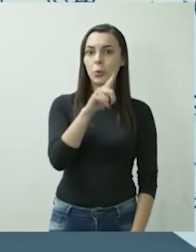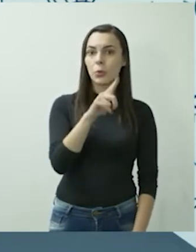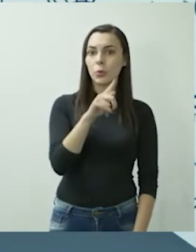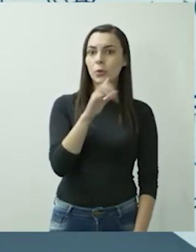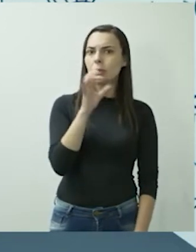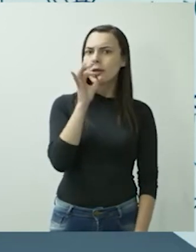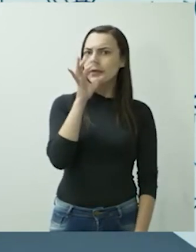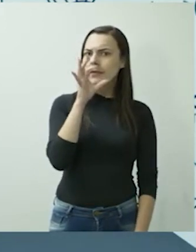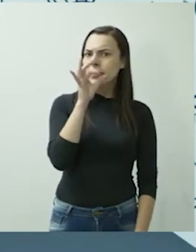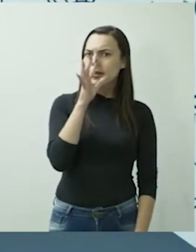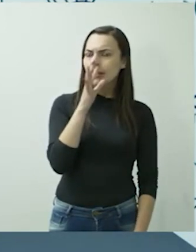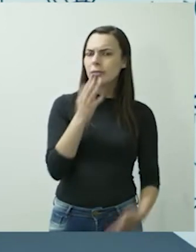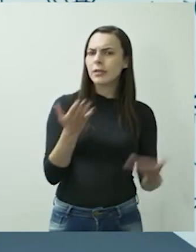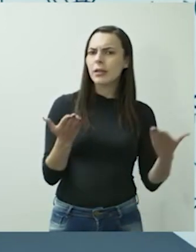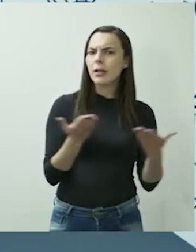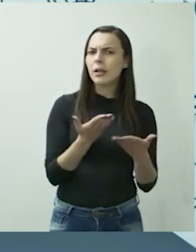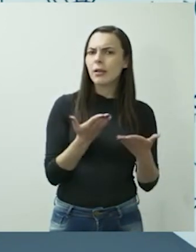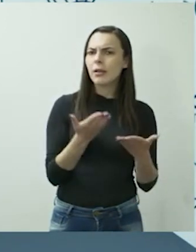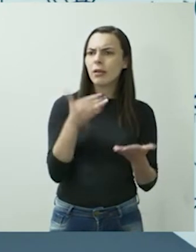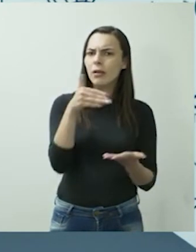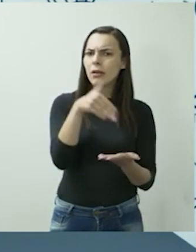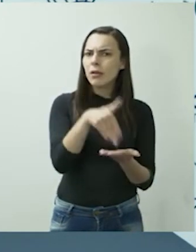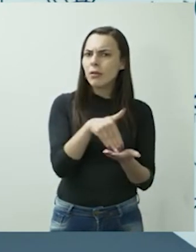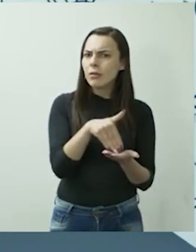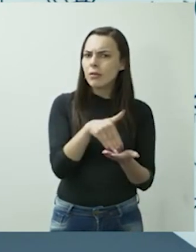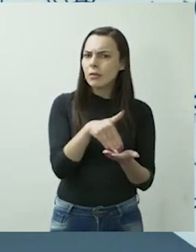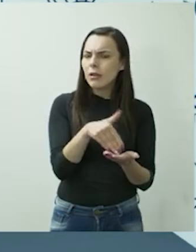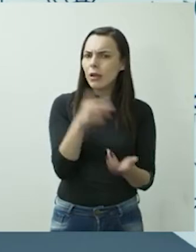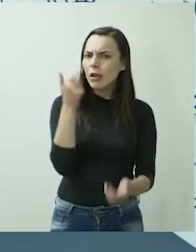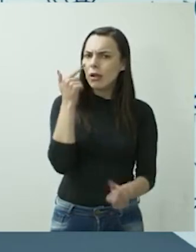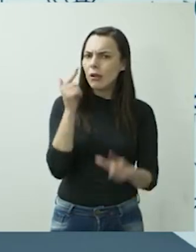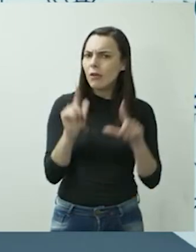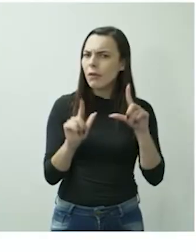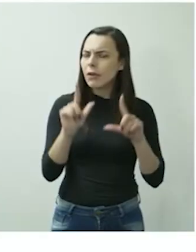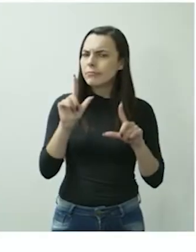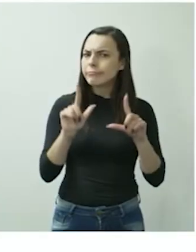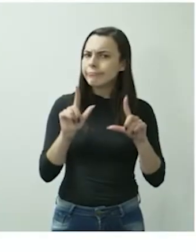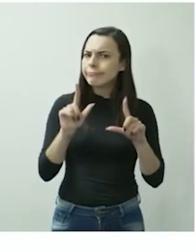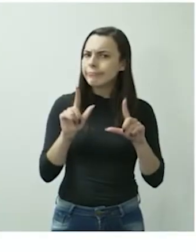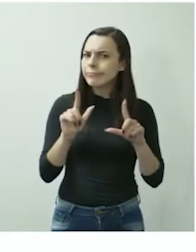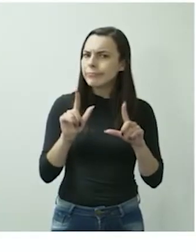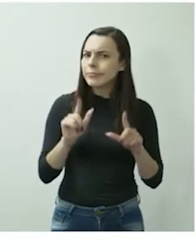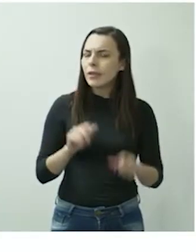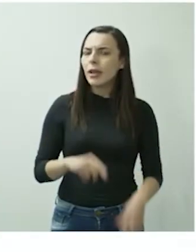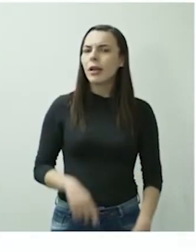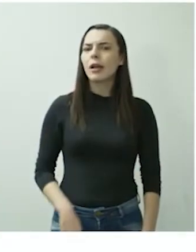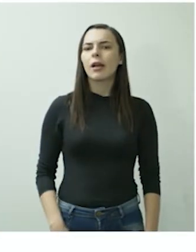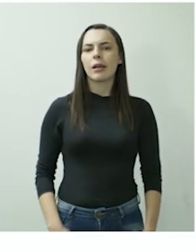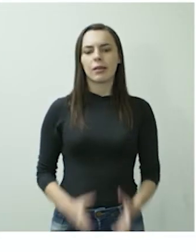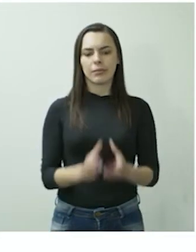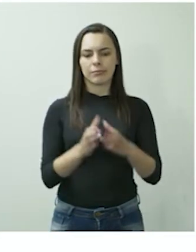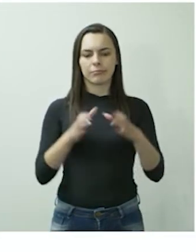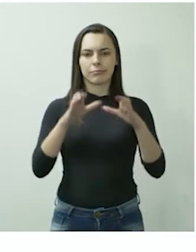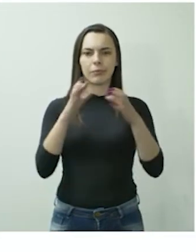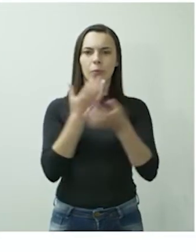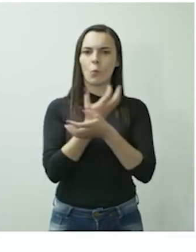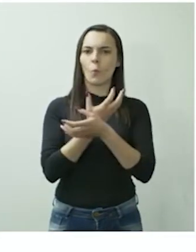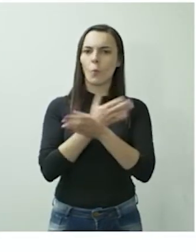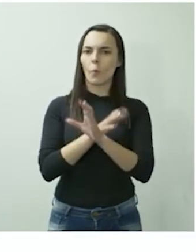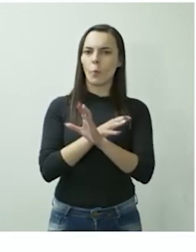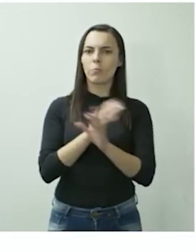verdes. E agora? Olhem na tela de vocês. Encontramos o